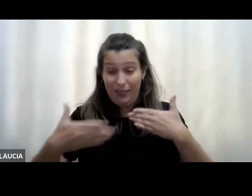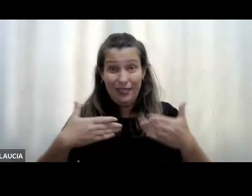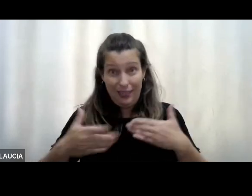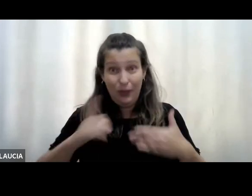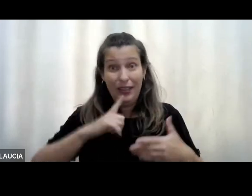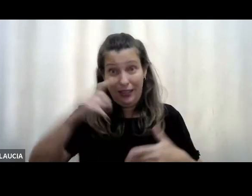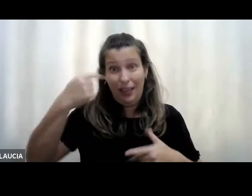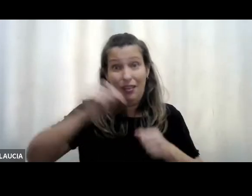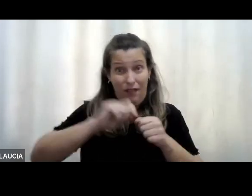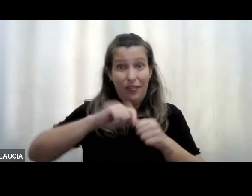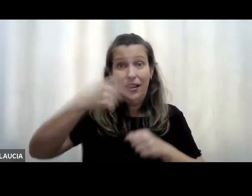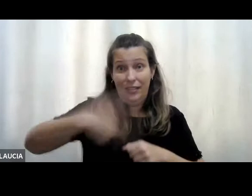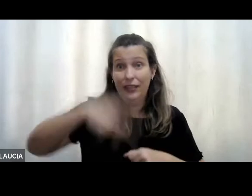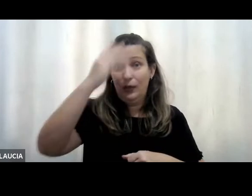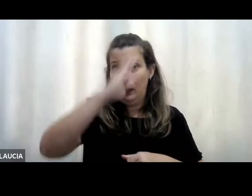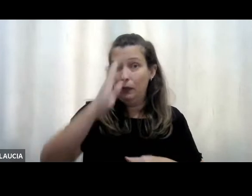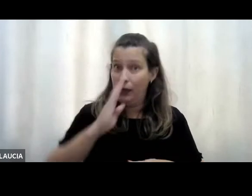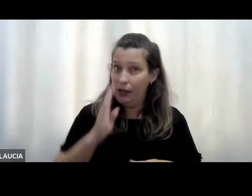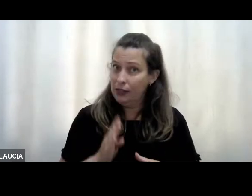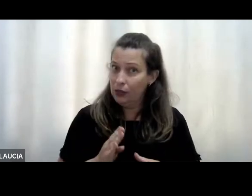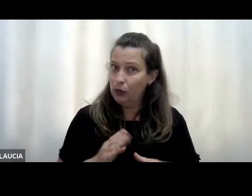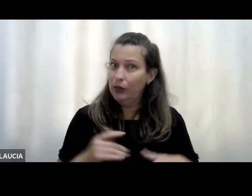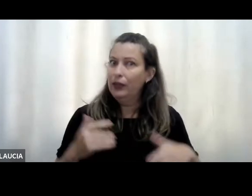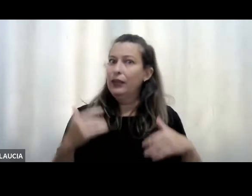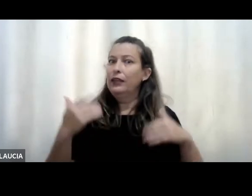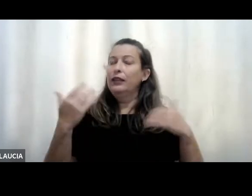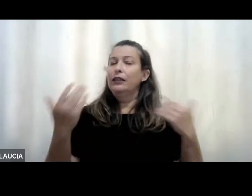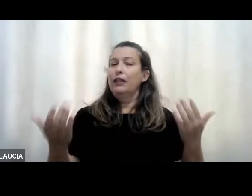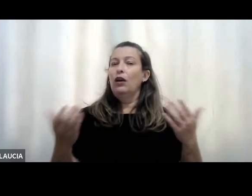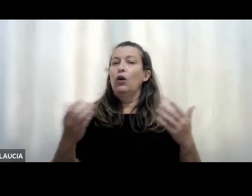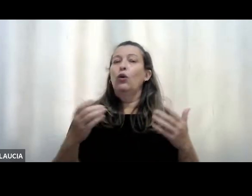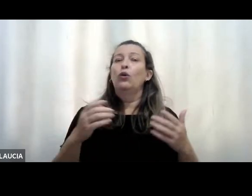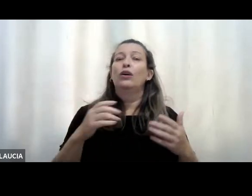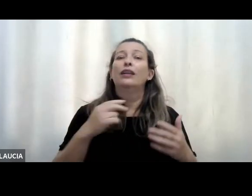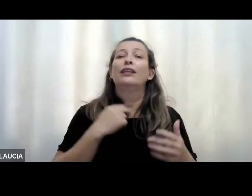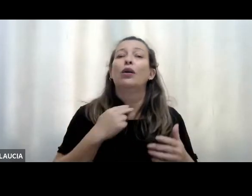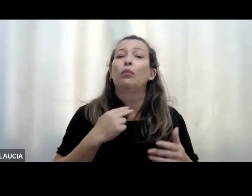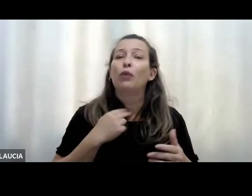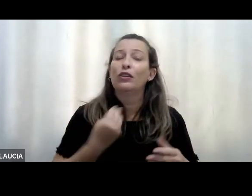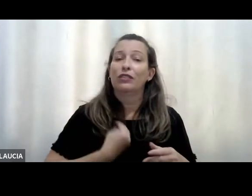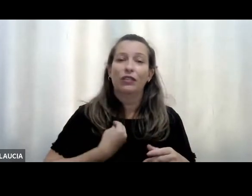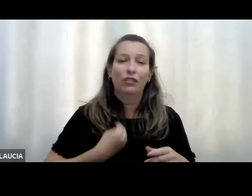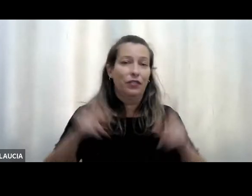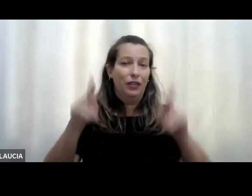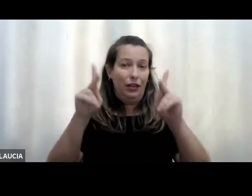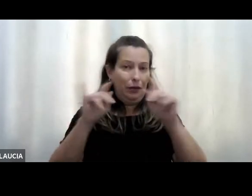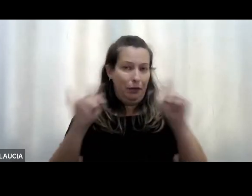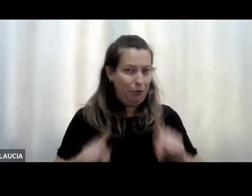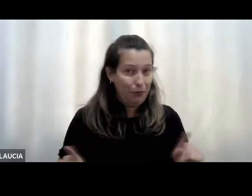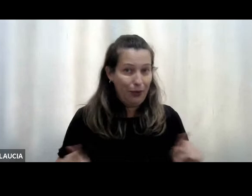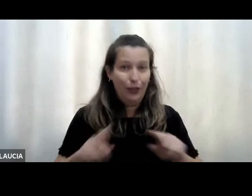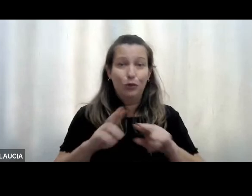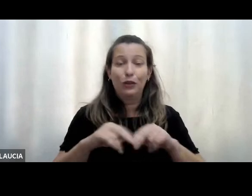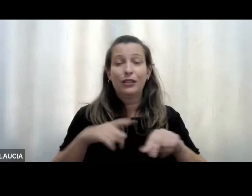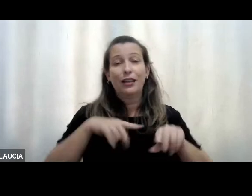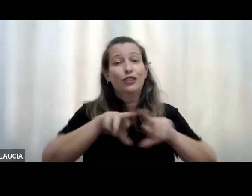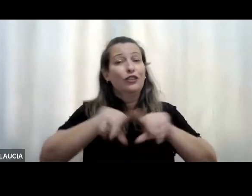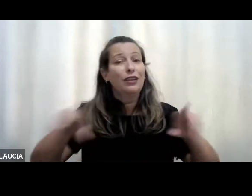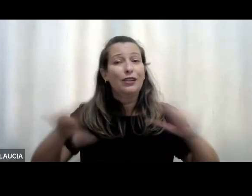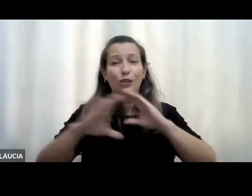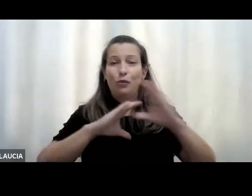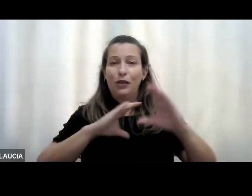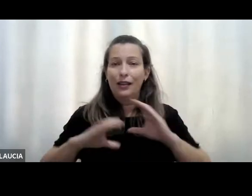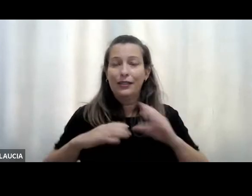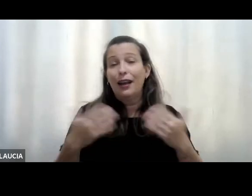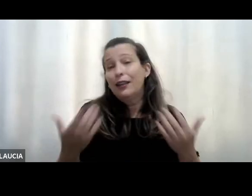né? Enfim, os currais eleitorais eles não podem conviver pacificamente com meios educacionais e fazem com que as pessoas não